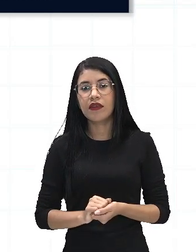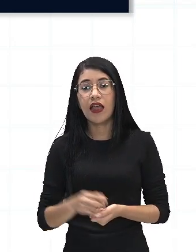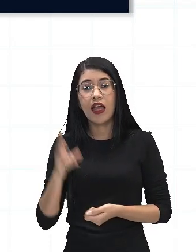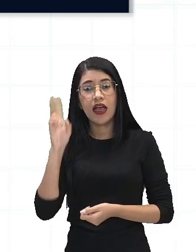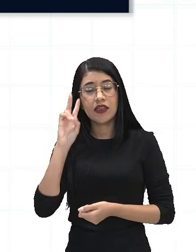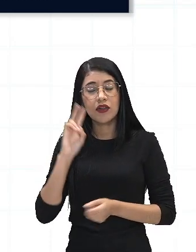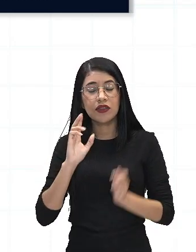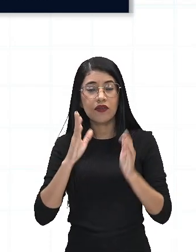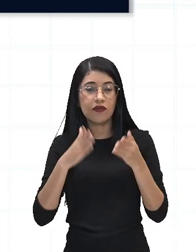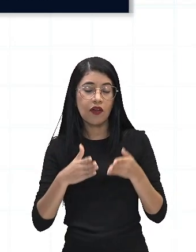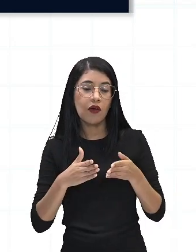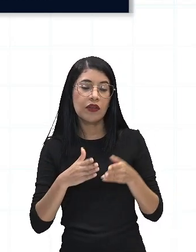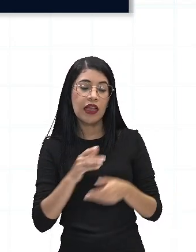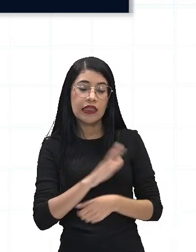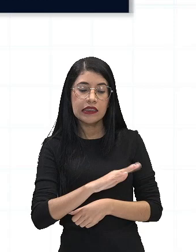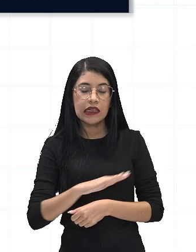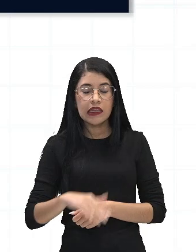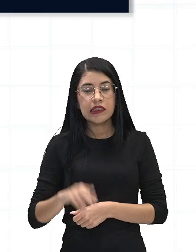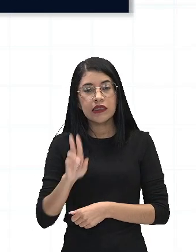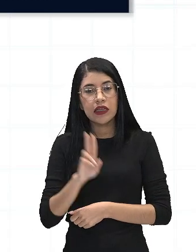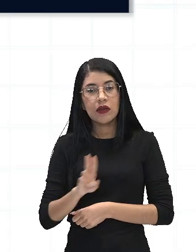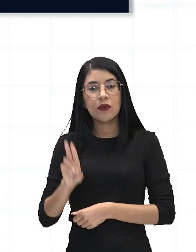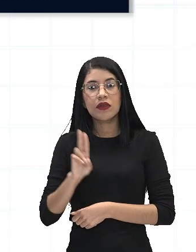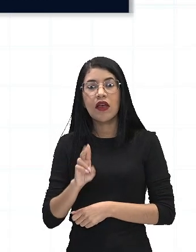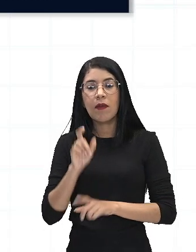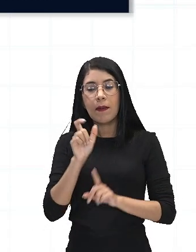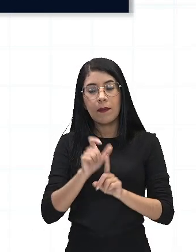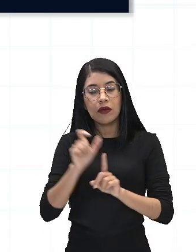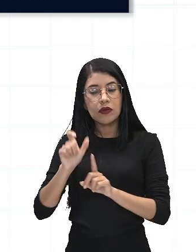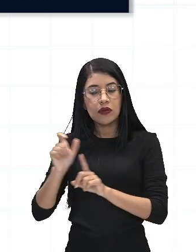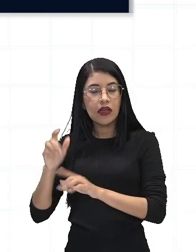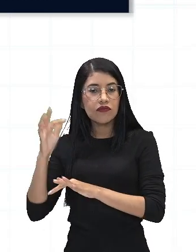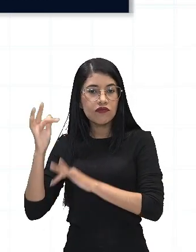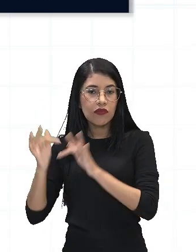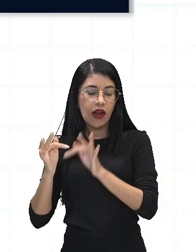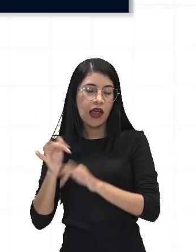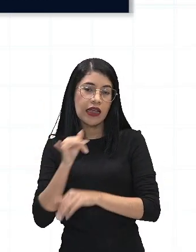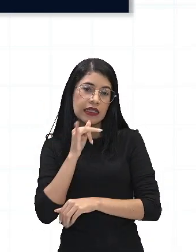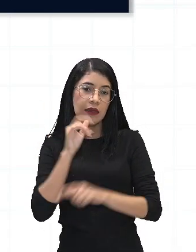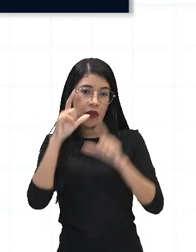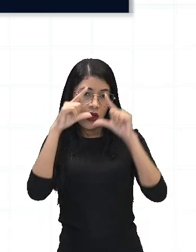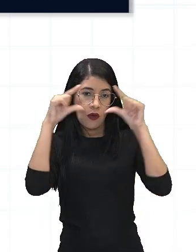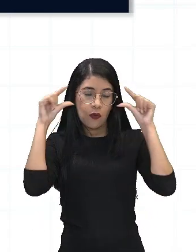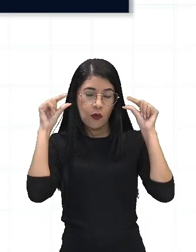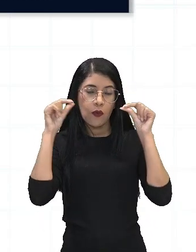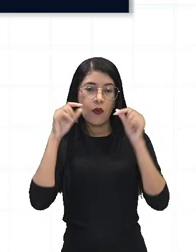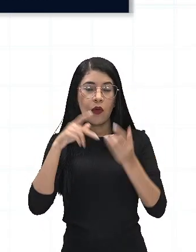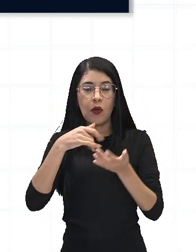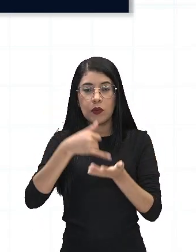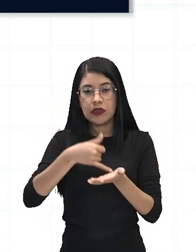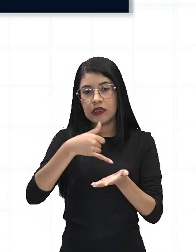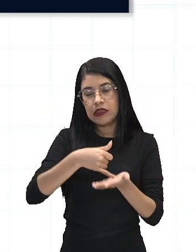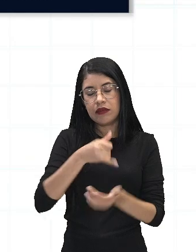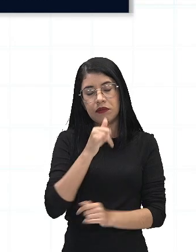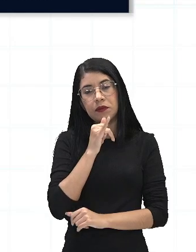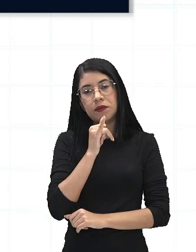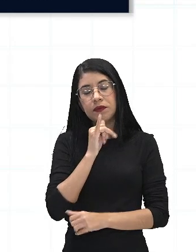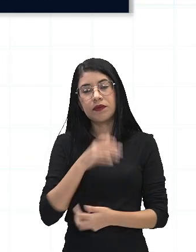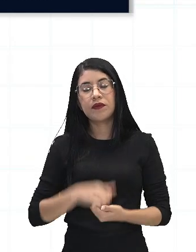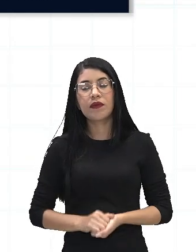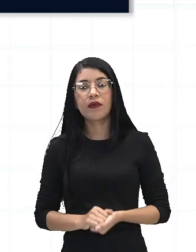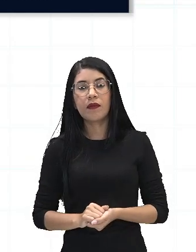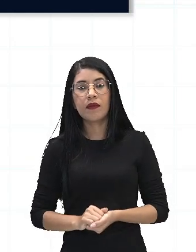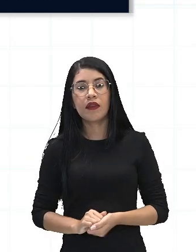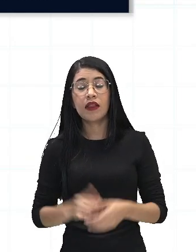de Monteiro Lobato, que utilizava exatamente personagens folclóricos, como a Cuca e o Saci, certo? Então percebam que, ao